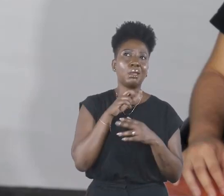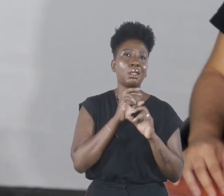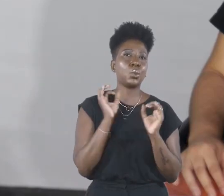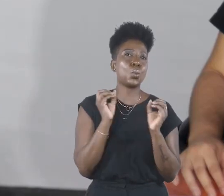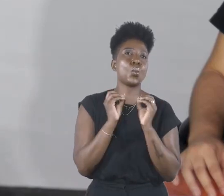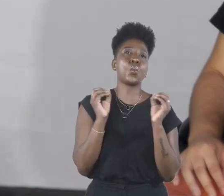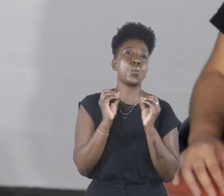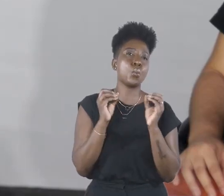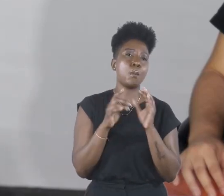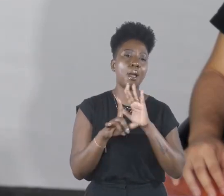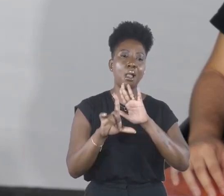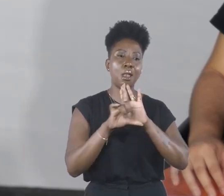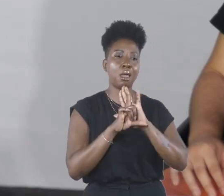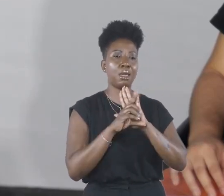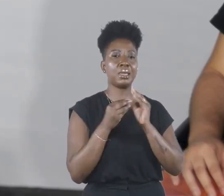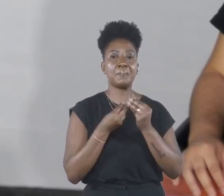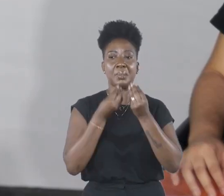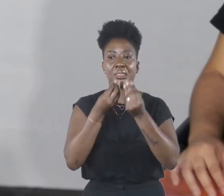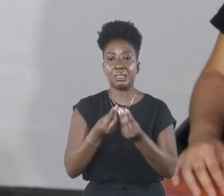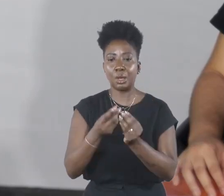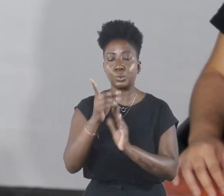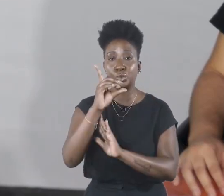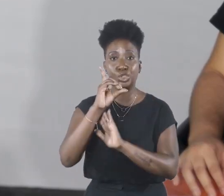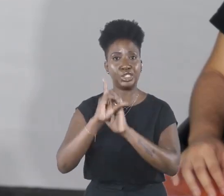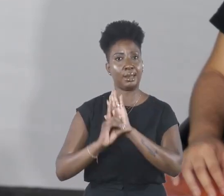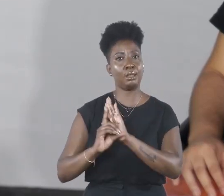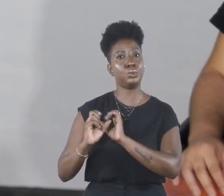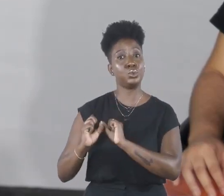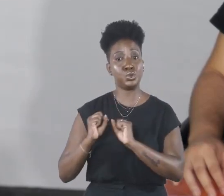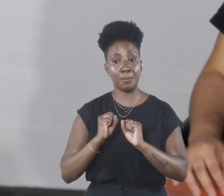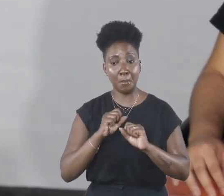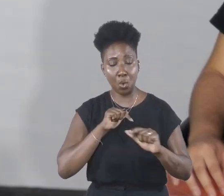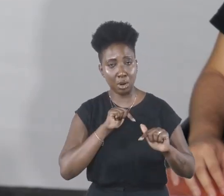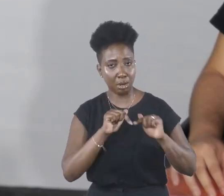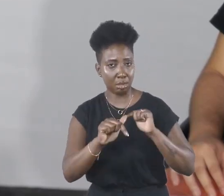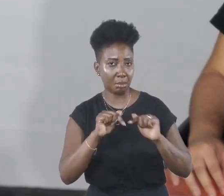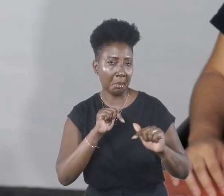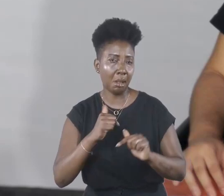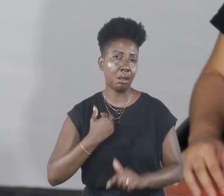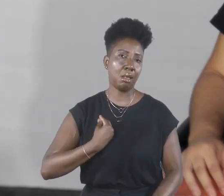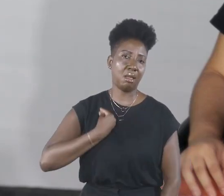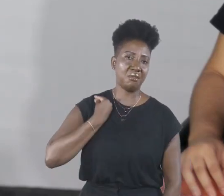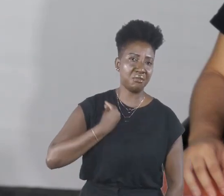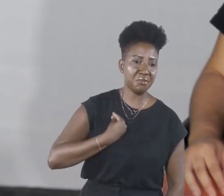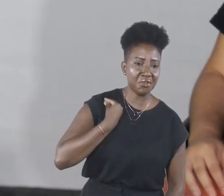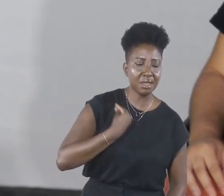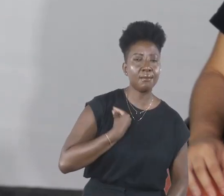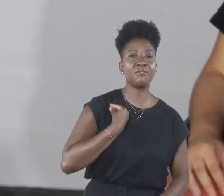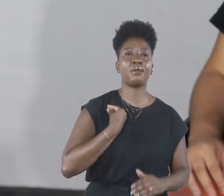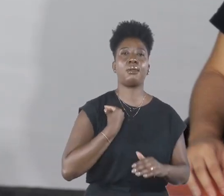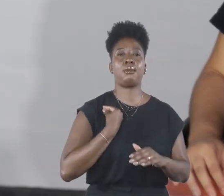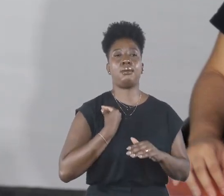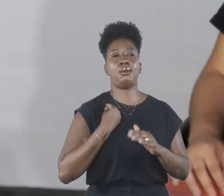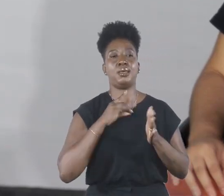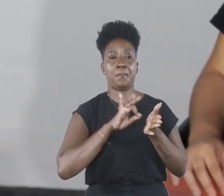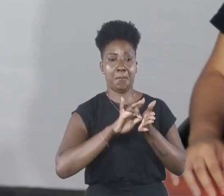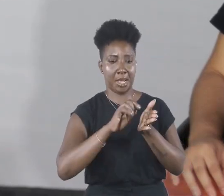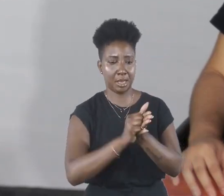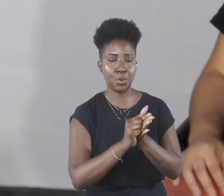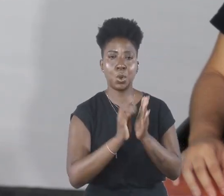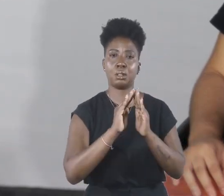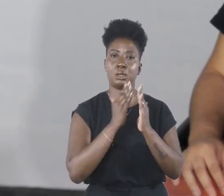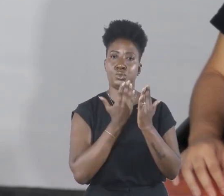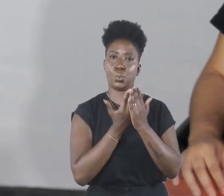não teve nenhuma lei que me dá direito, como haitiano, de poder trabalhar, de poder viver, poder cadastrar meus filhos na